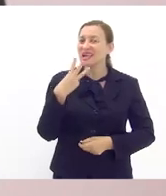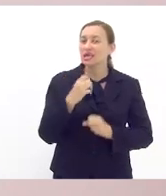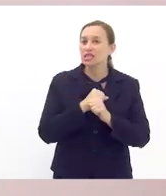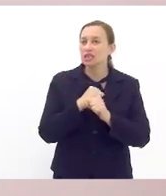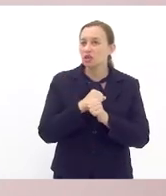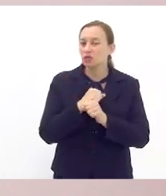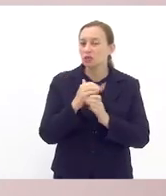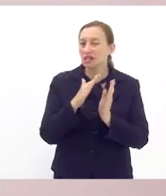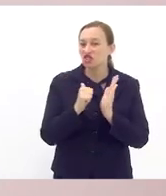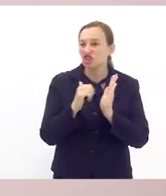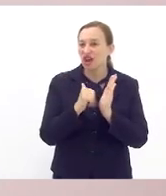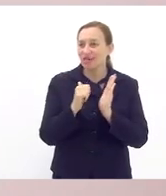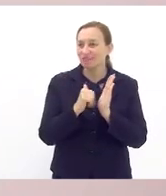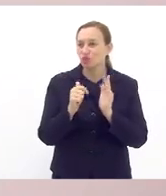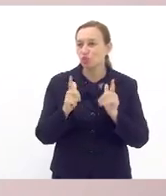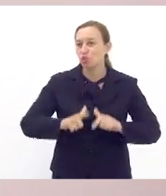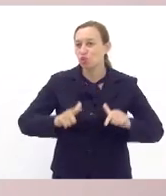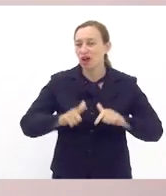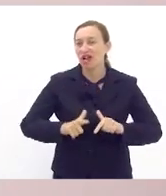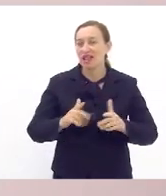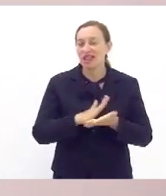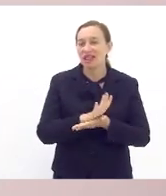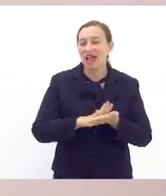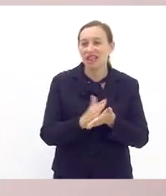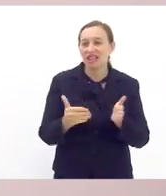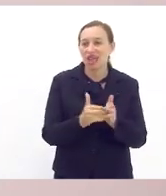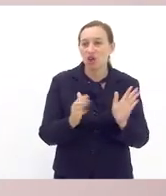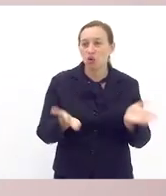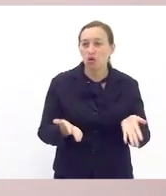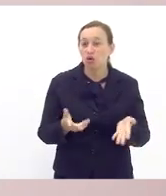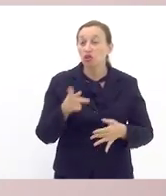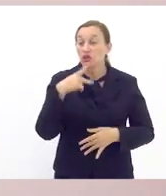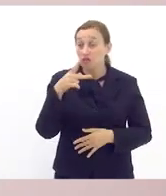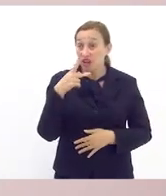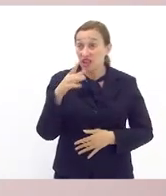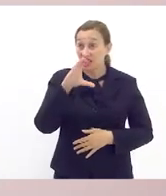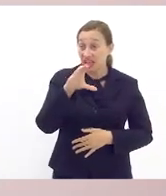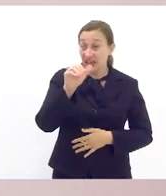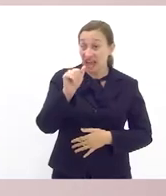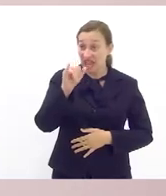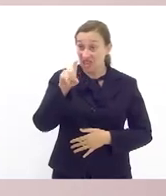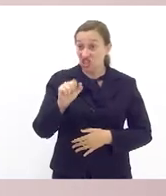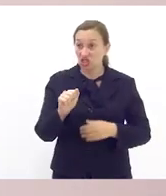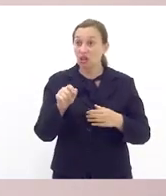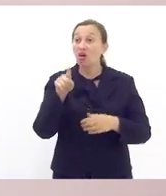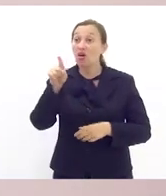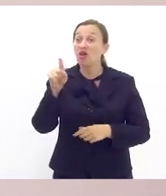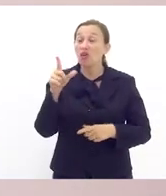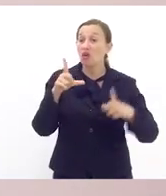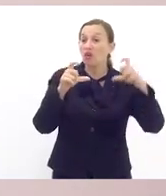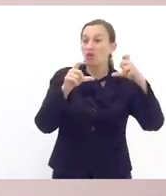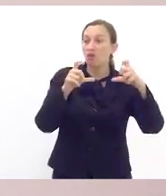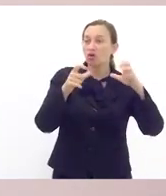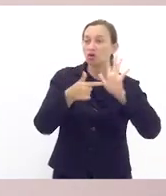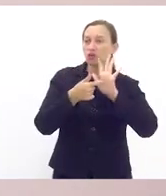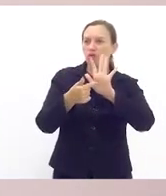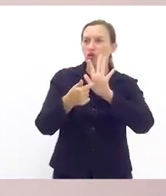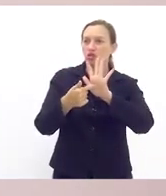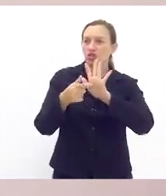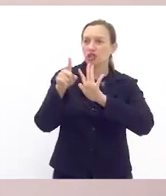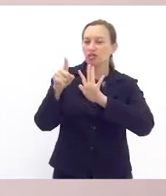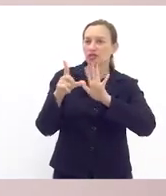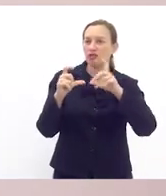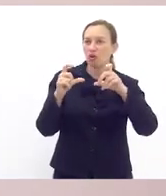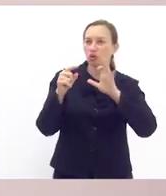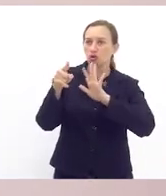anos para ser retirado e até agora nada quando eu falei de caixas caindo eu falo disso aqui ó é